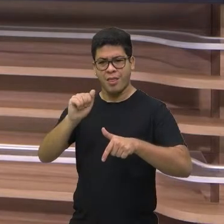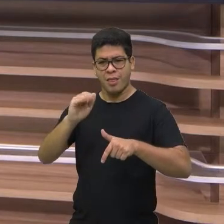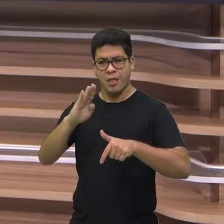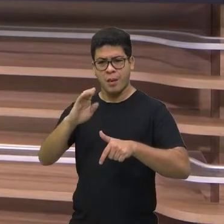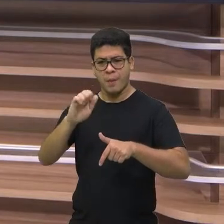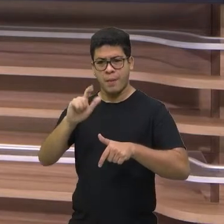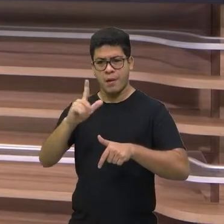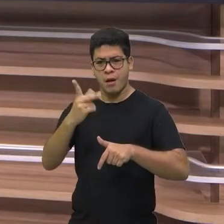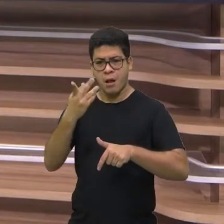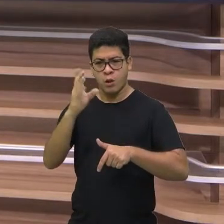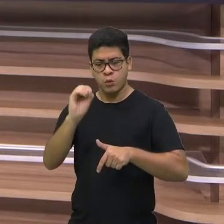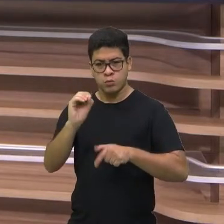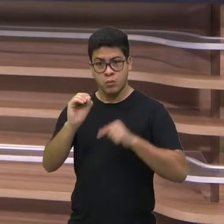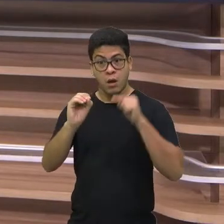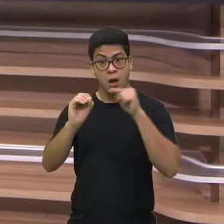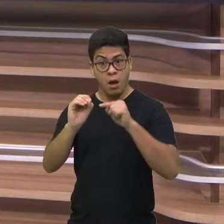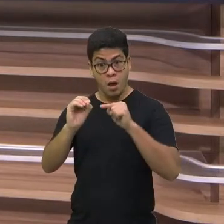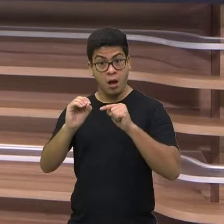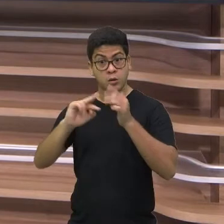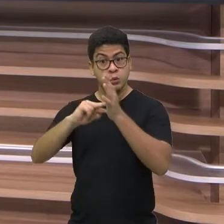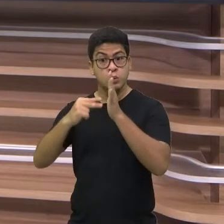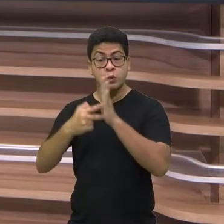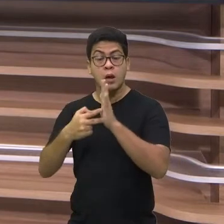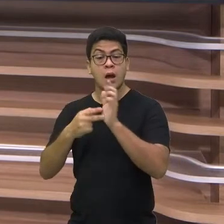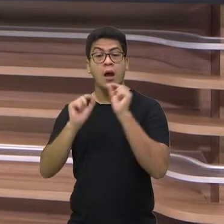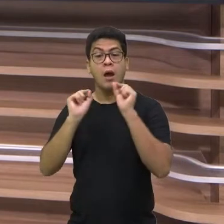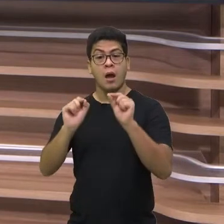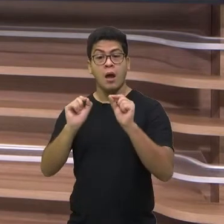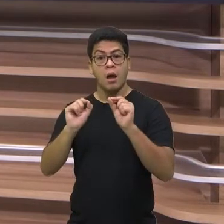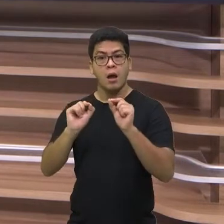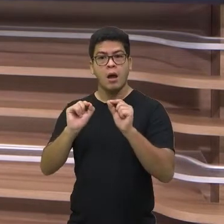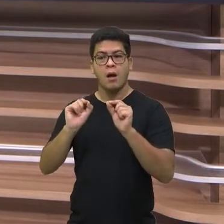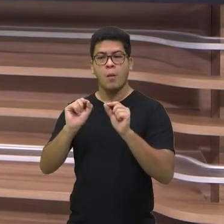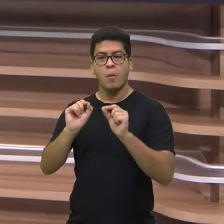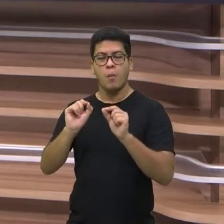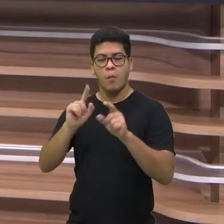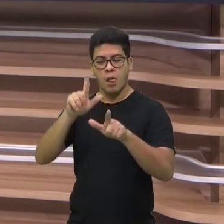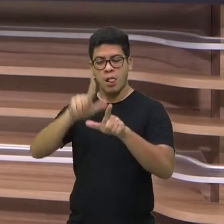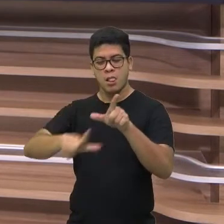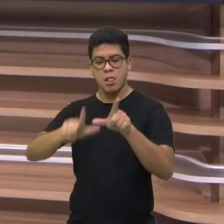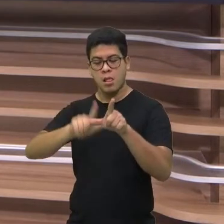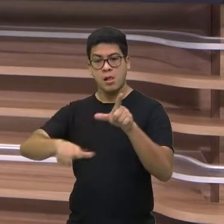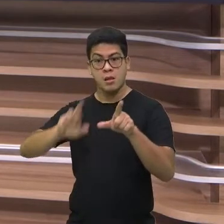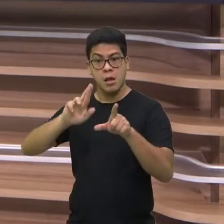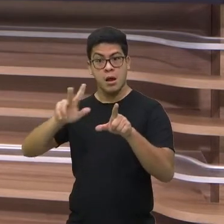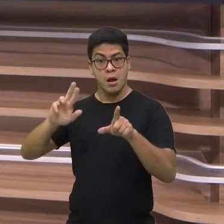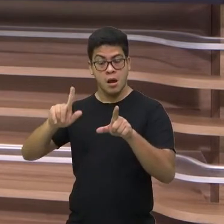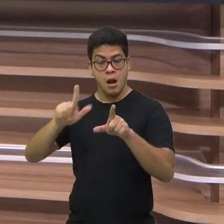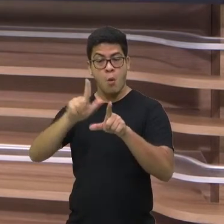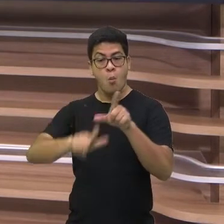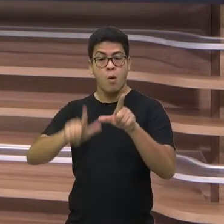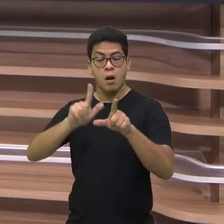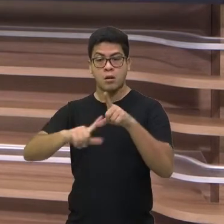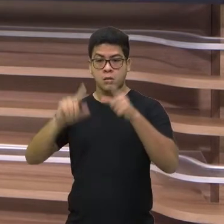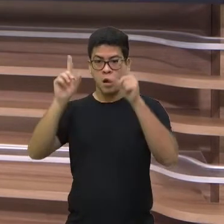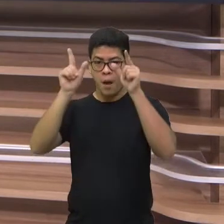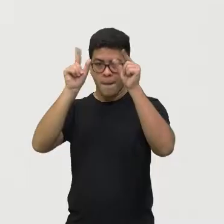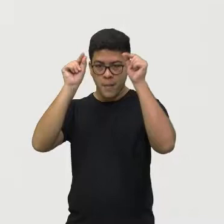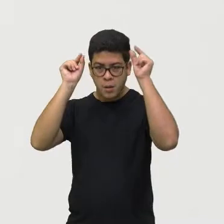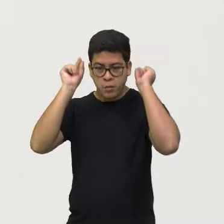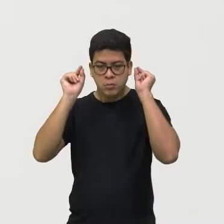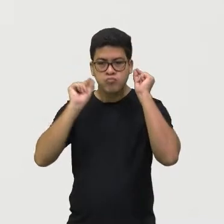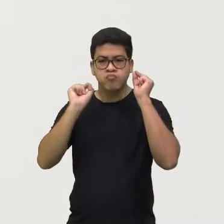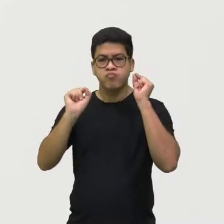utilizando o potencial elétrico. Nesse caso aí, utilizando a diferença de potencial. Observe então que o trabalho é igual